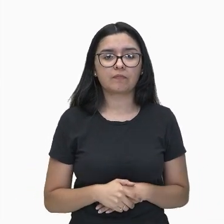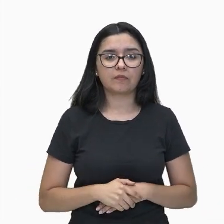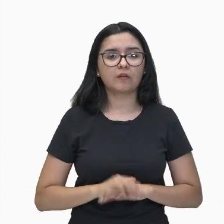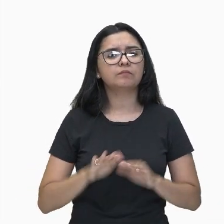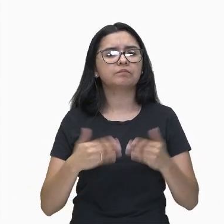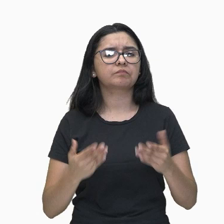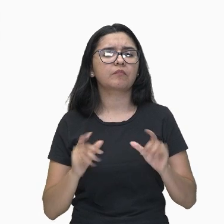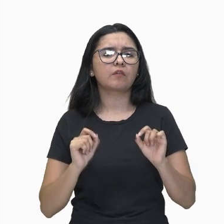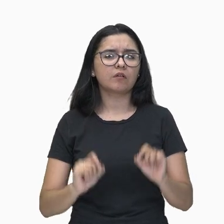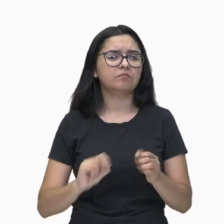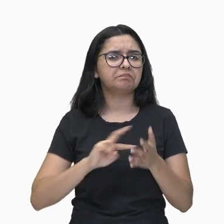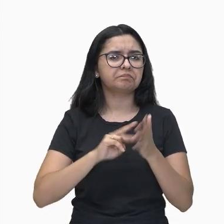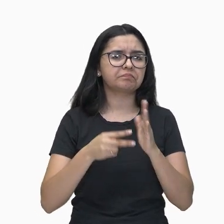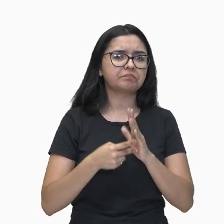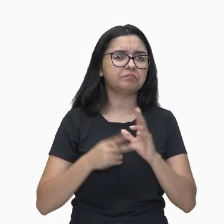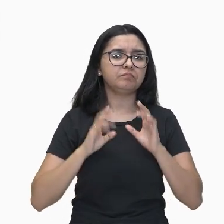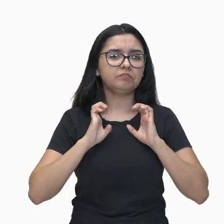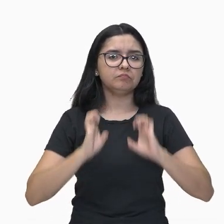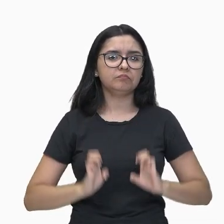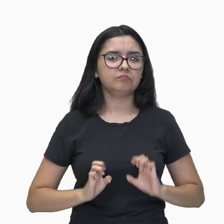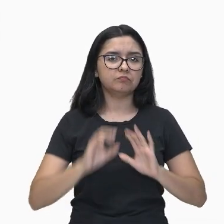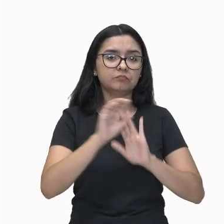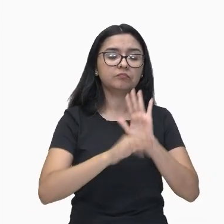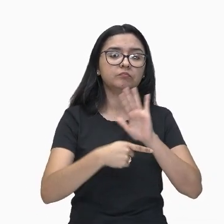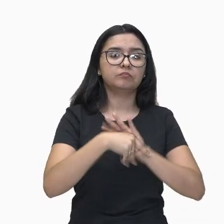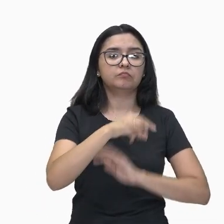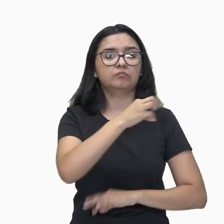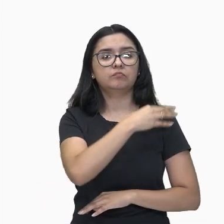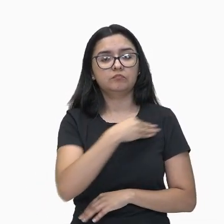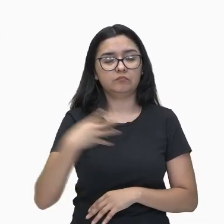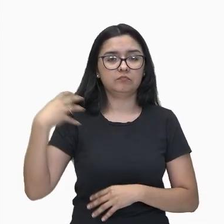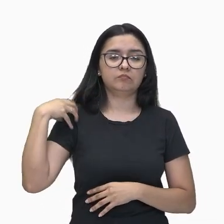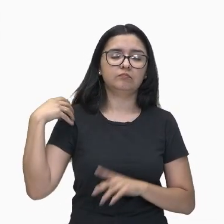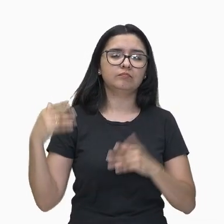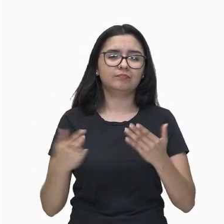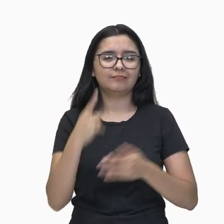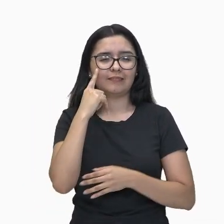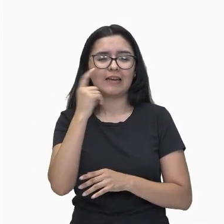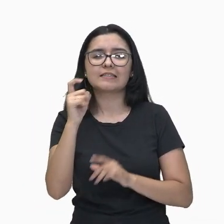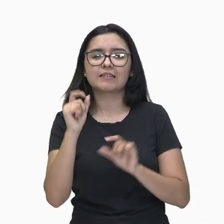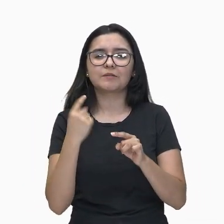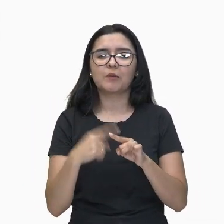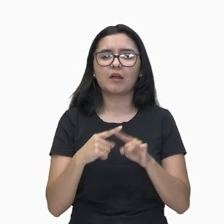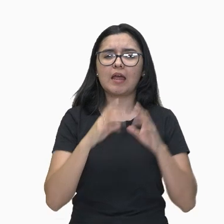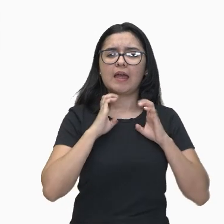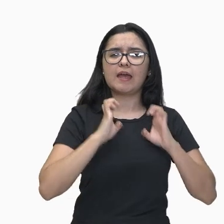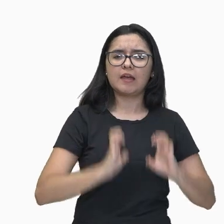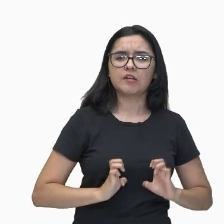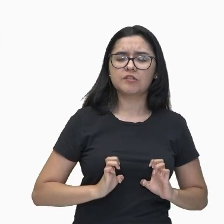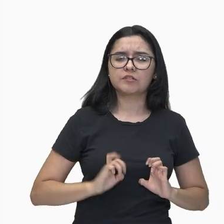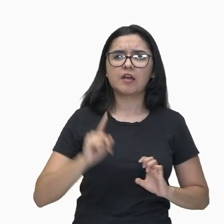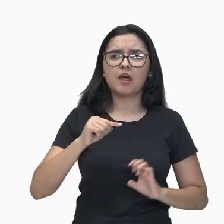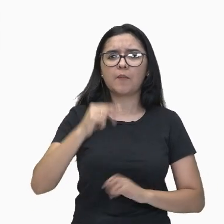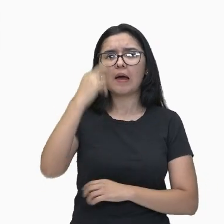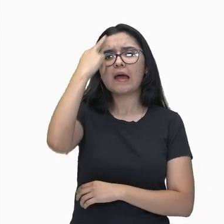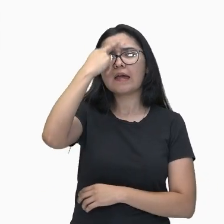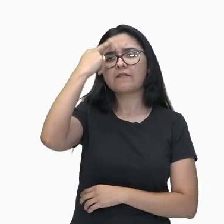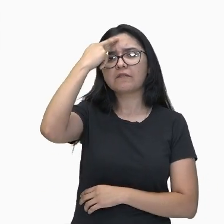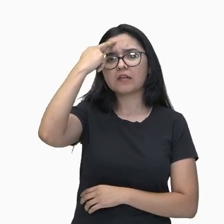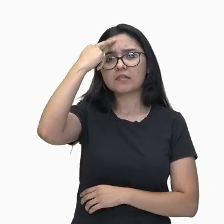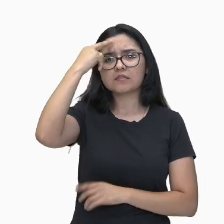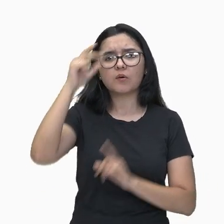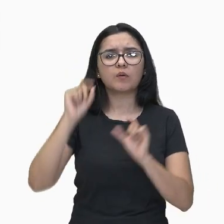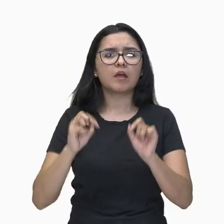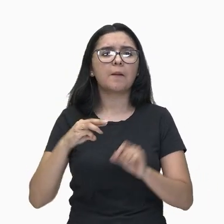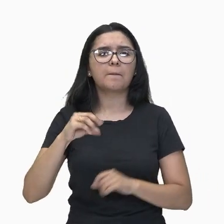a ética aristotélica, ela é interessante quando a gente fala de ética, porque a ética é uma reflexão sobre a moral, é